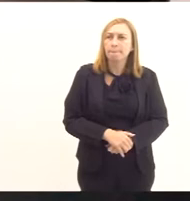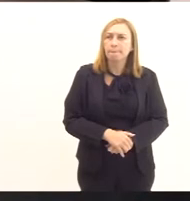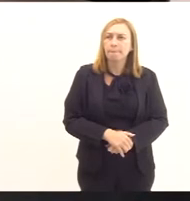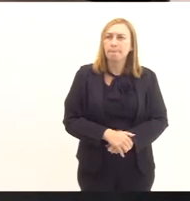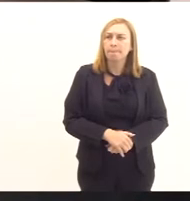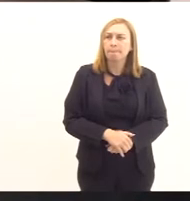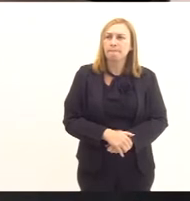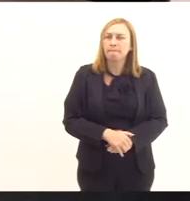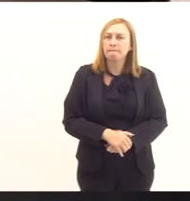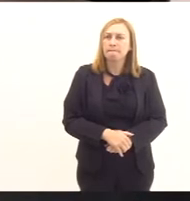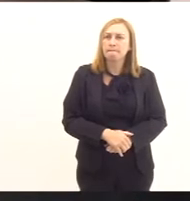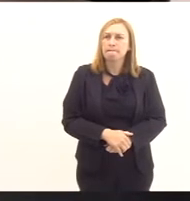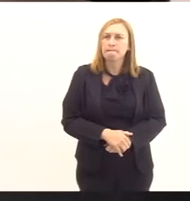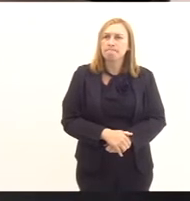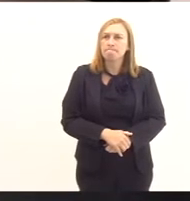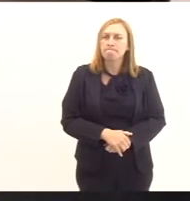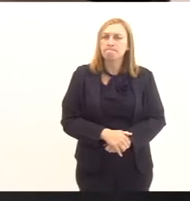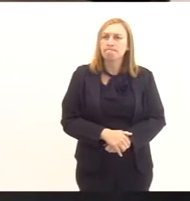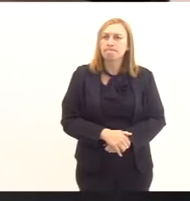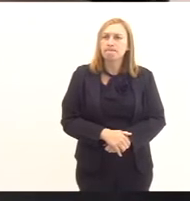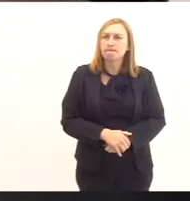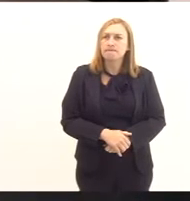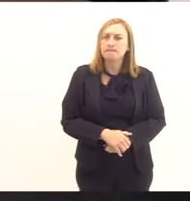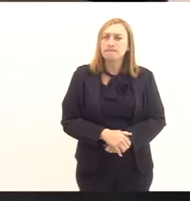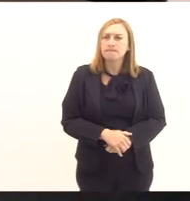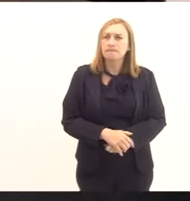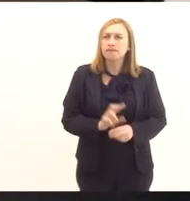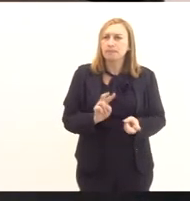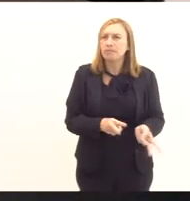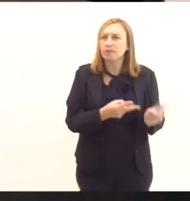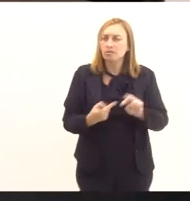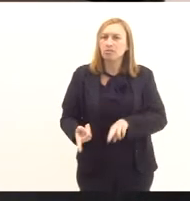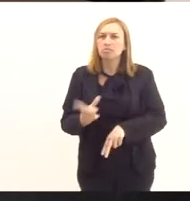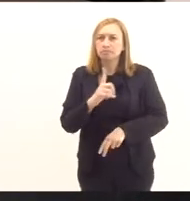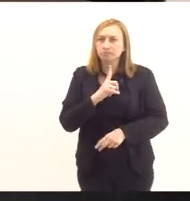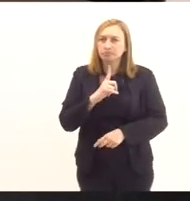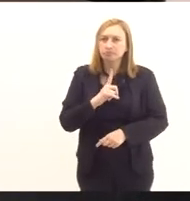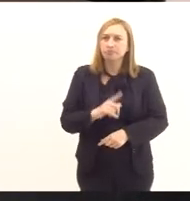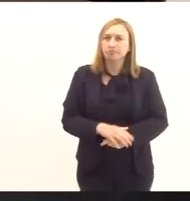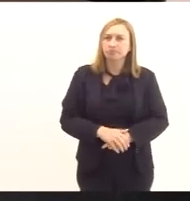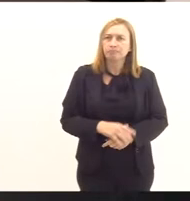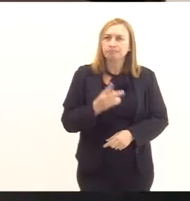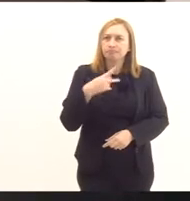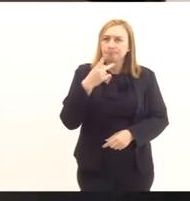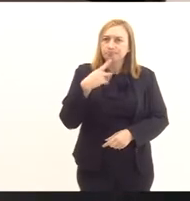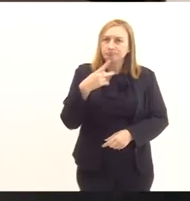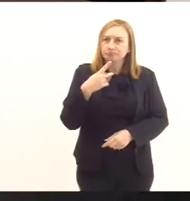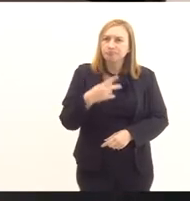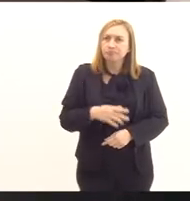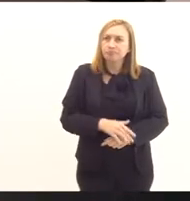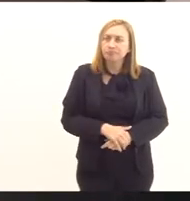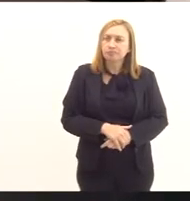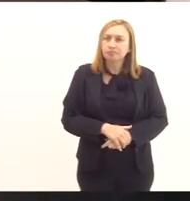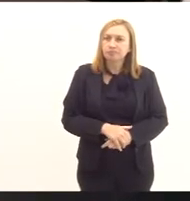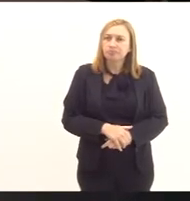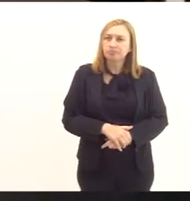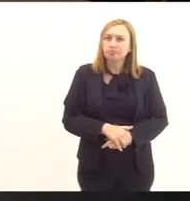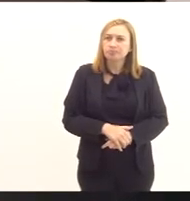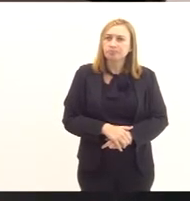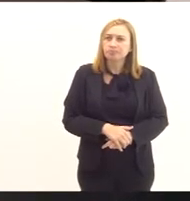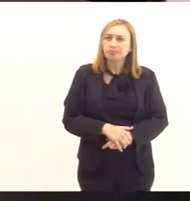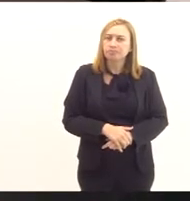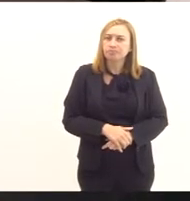do microfone é Inclusive a gente tem a gente tem encaminhamento de falar sobre sobre as